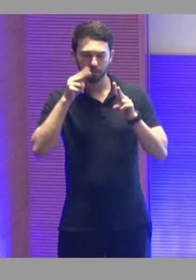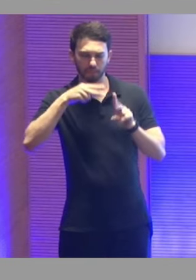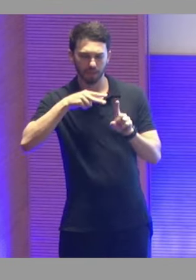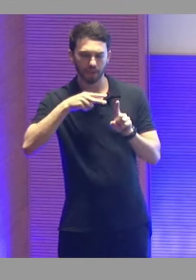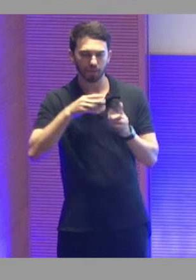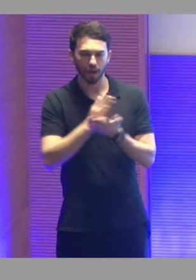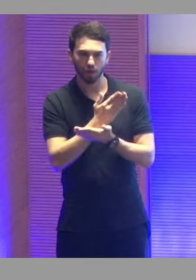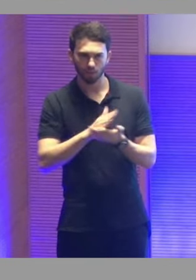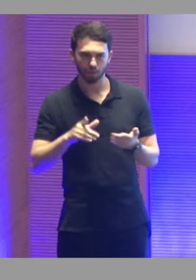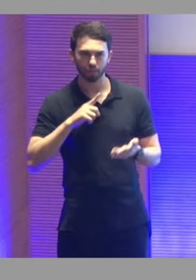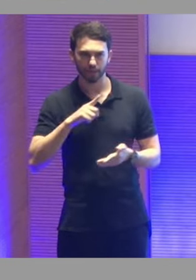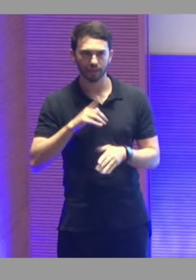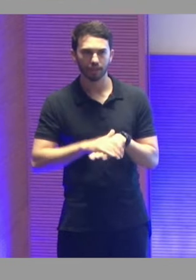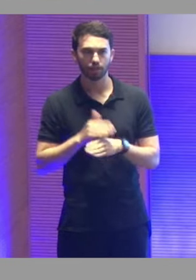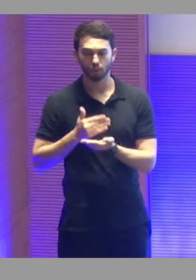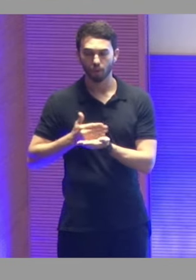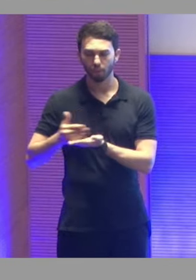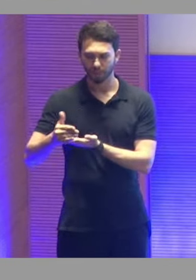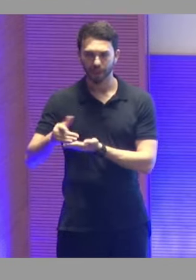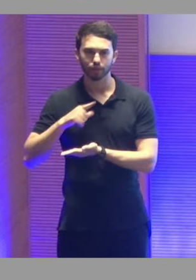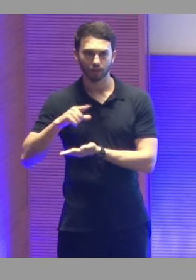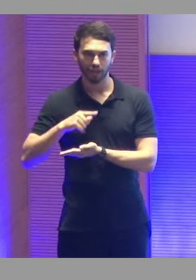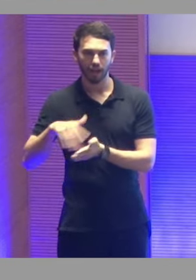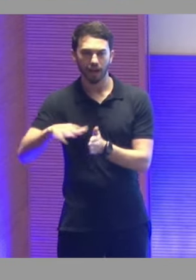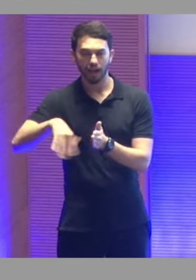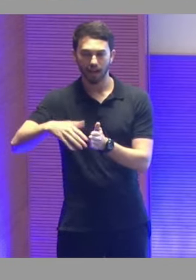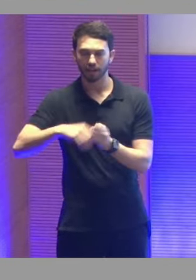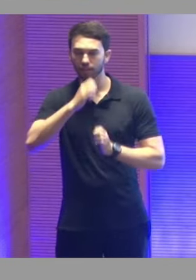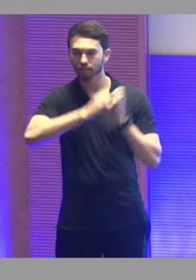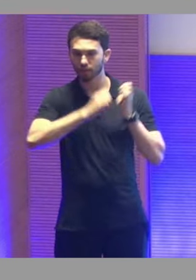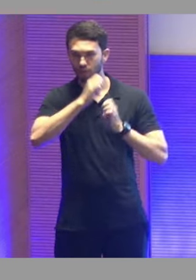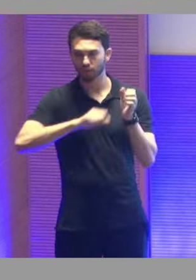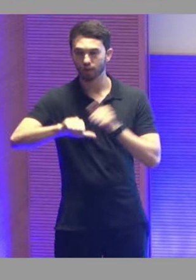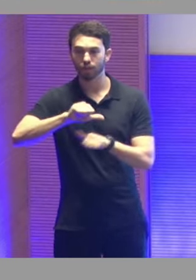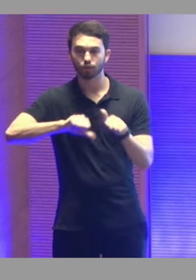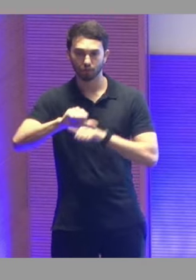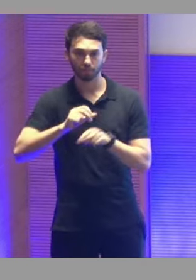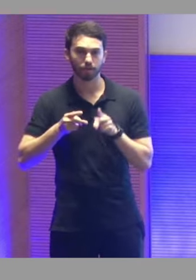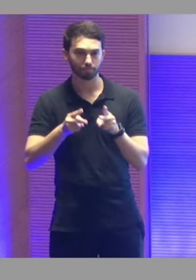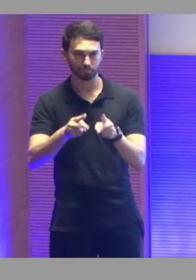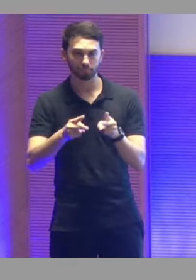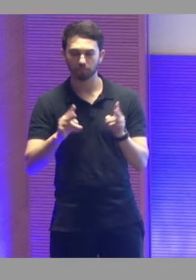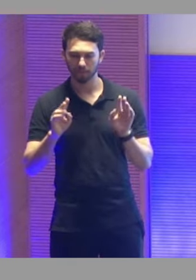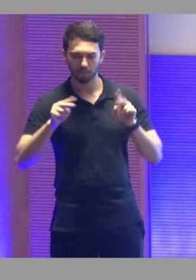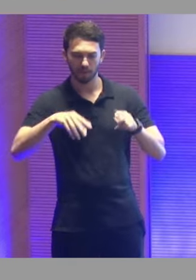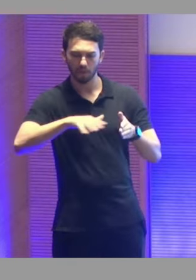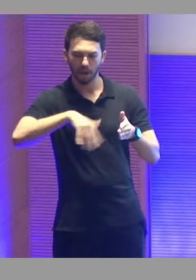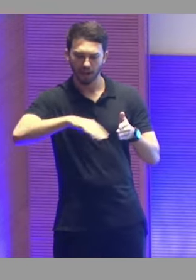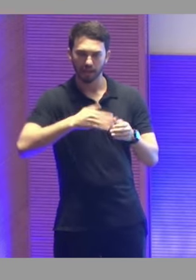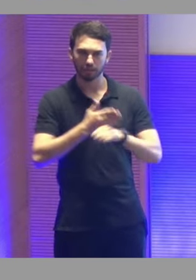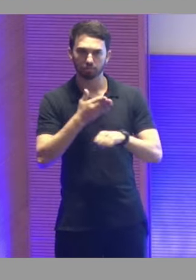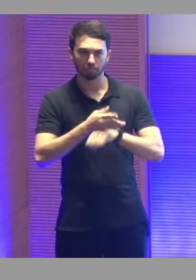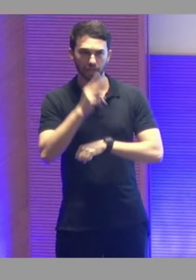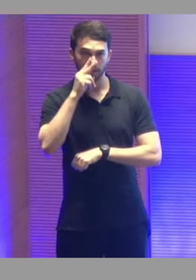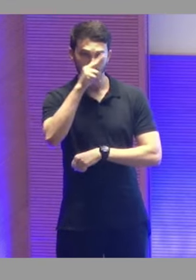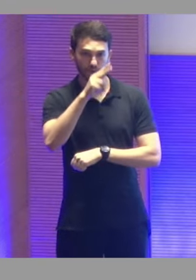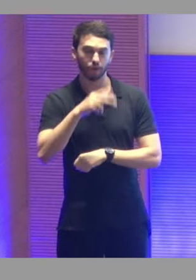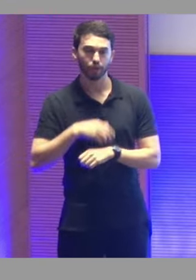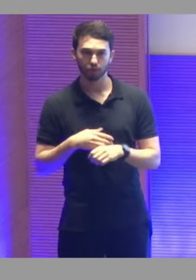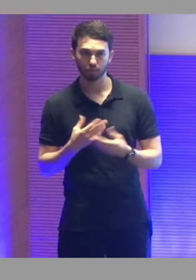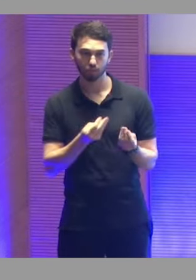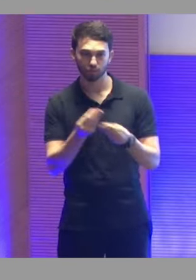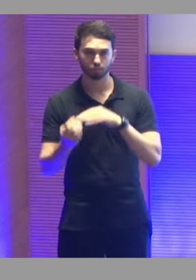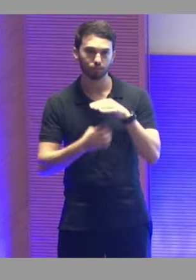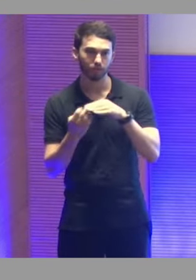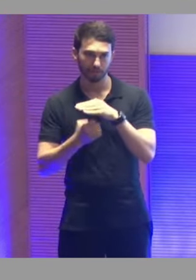ter reparado que desde o início do programa o setor da indústria de transformação sempre se destacou como o maior setor eh em número de organizações